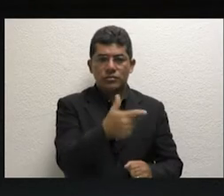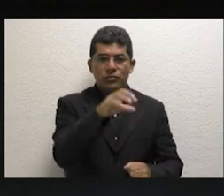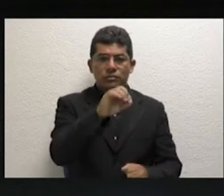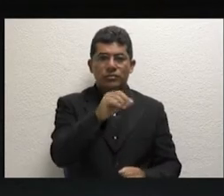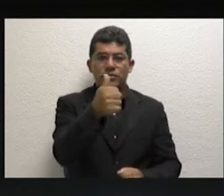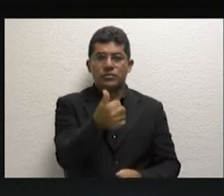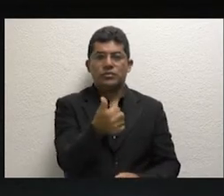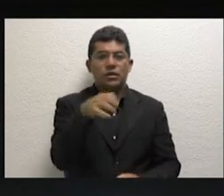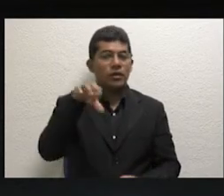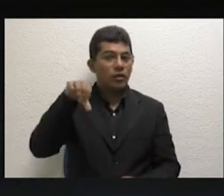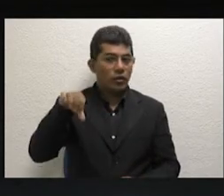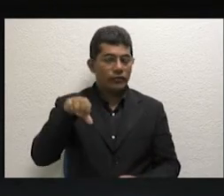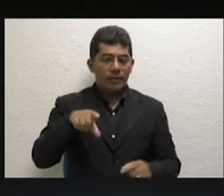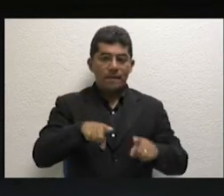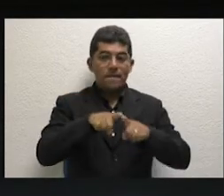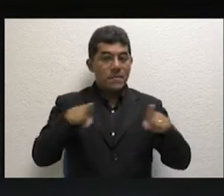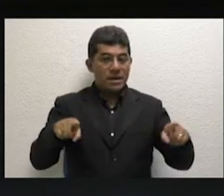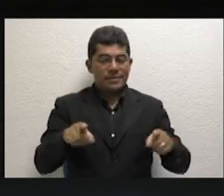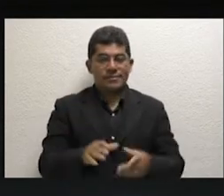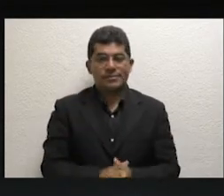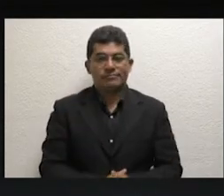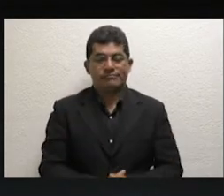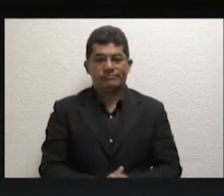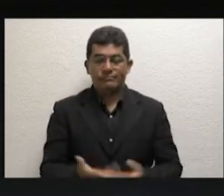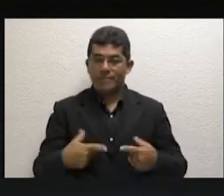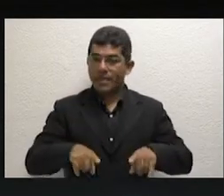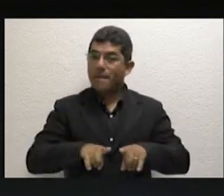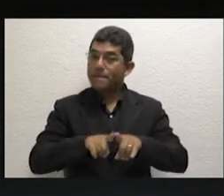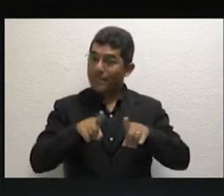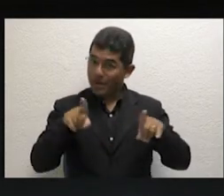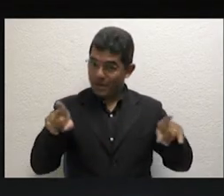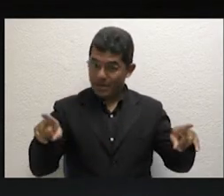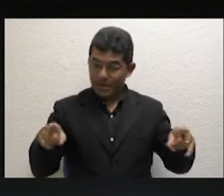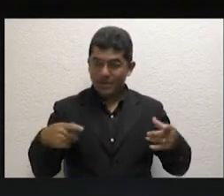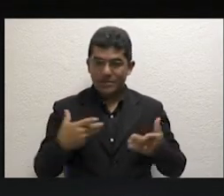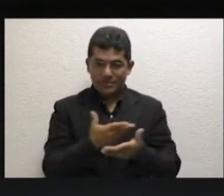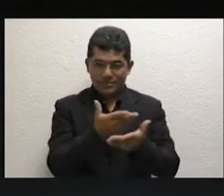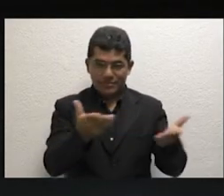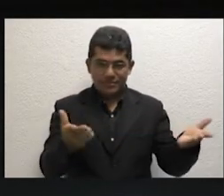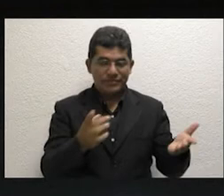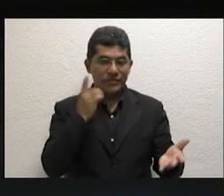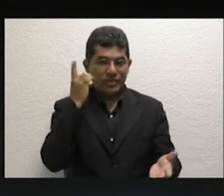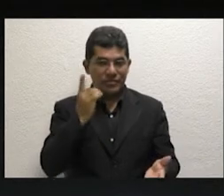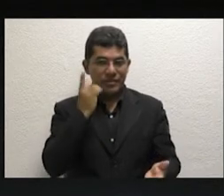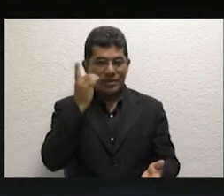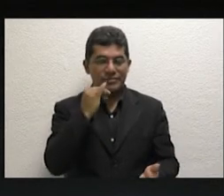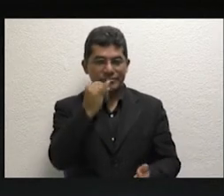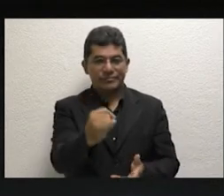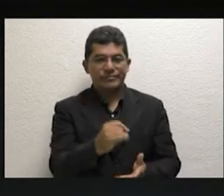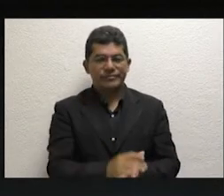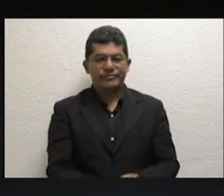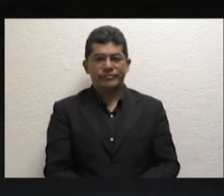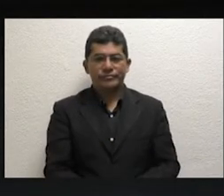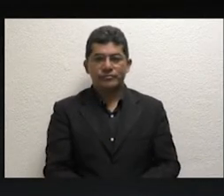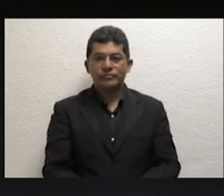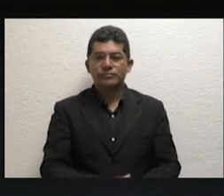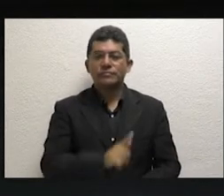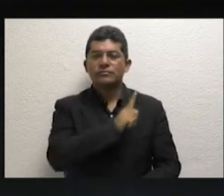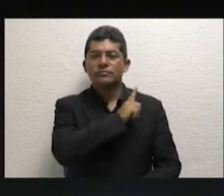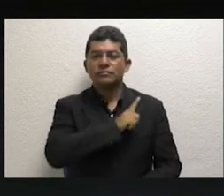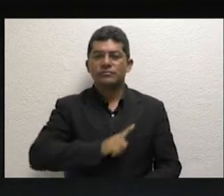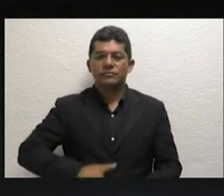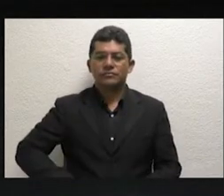porém porém senhores deputados o governo